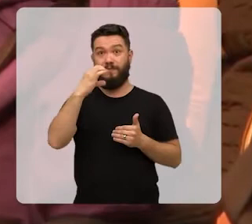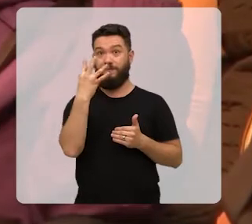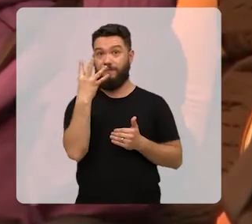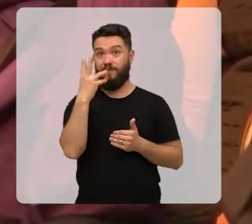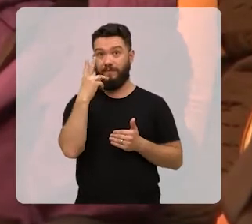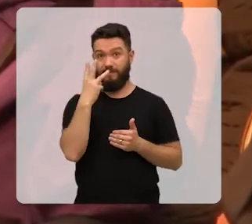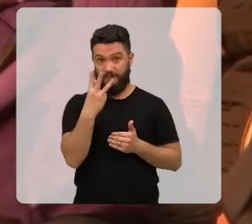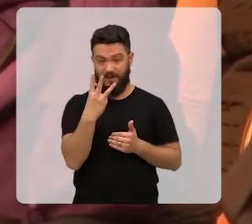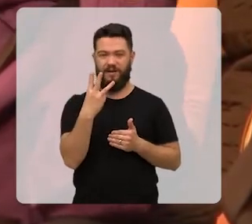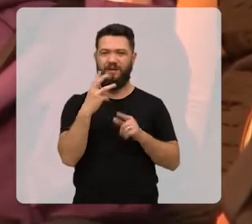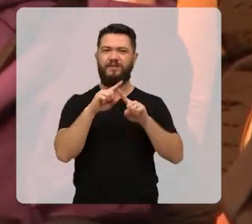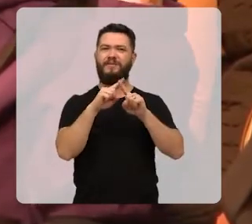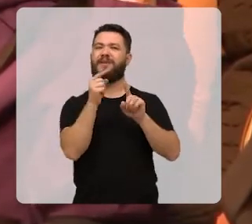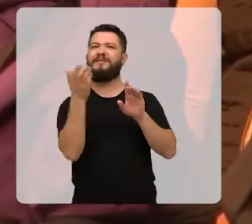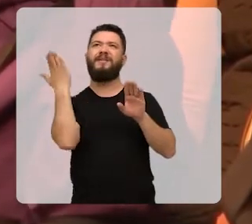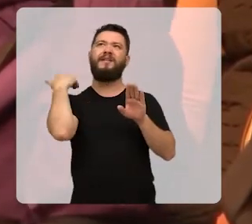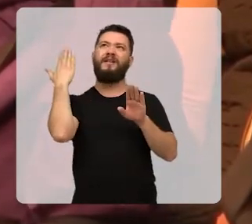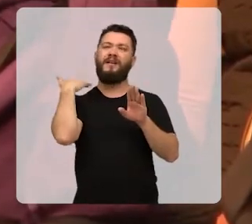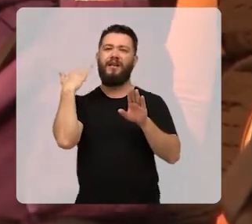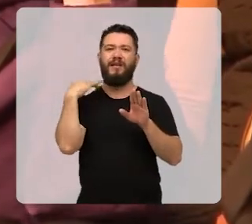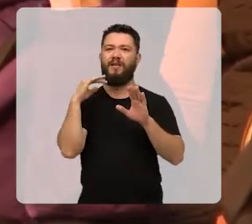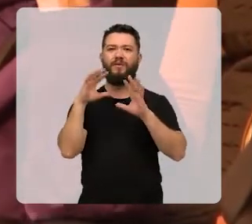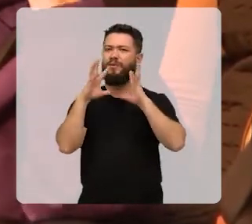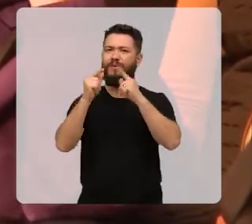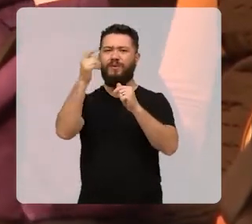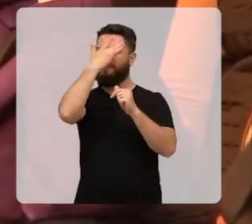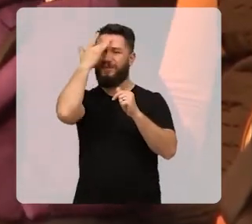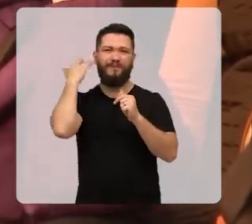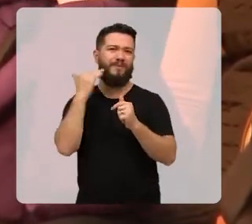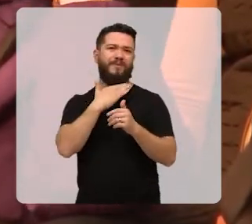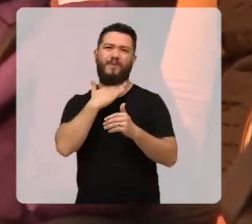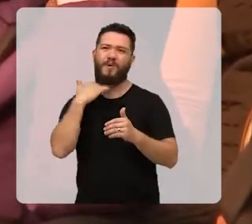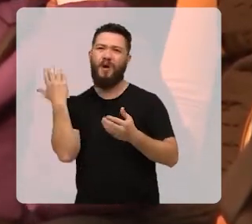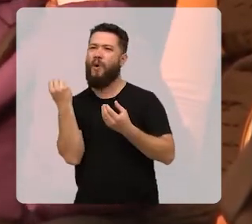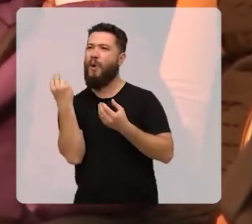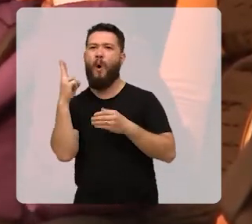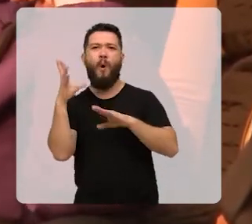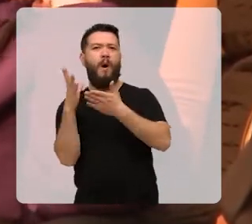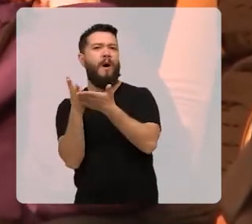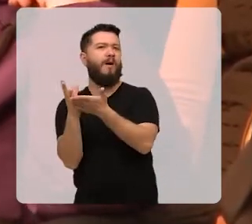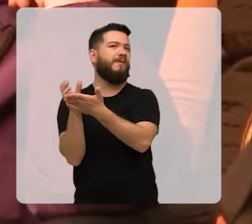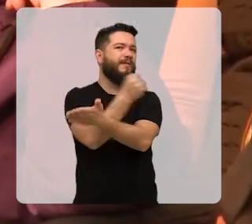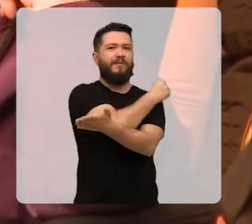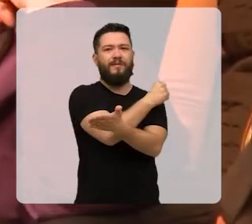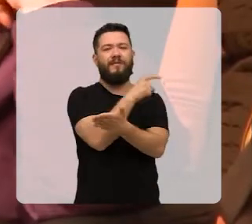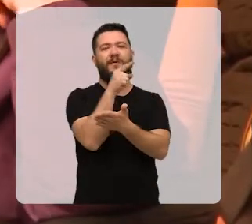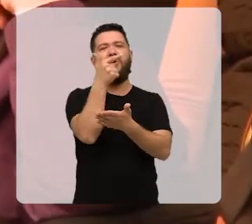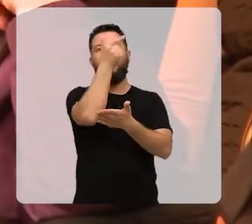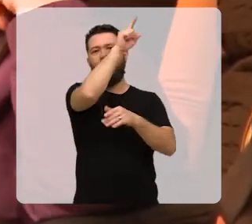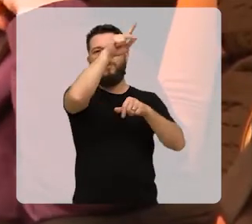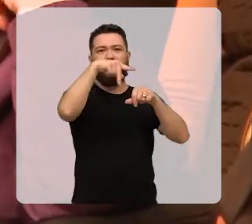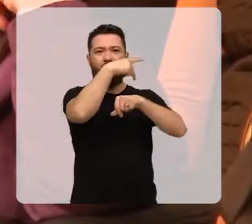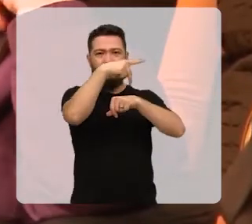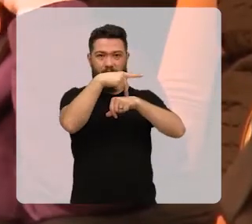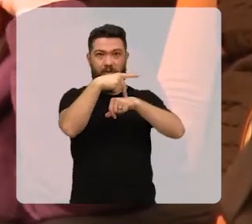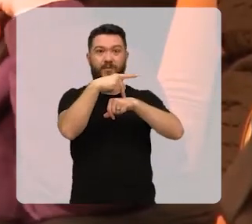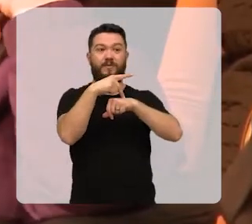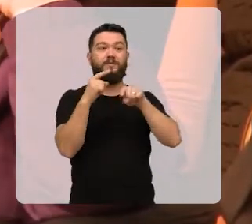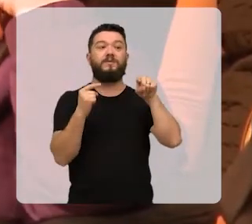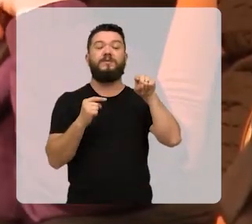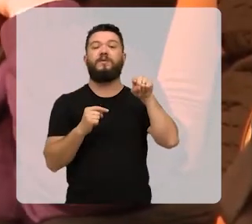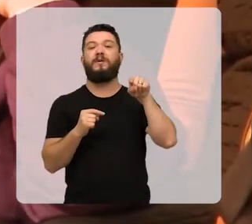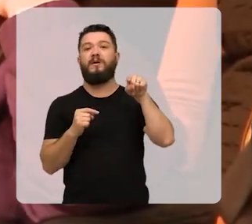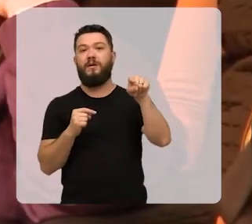Naquela época foi todo mundo já morto ou deportado. Margo e a mãe de Anne foram convocados